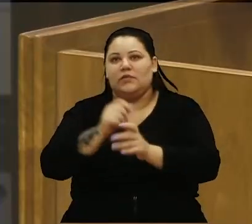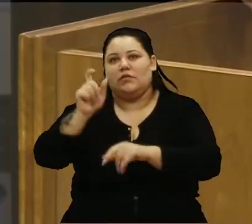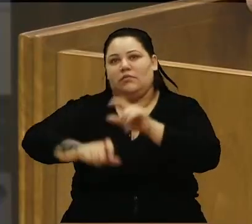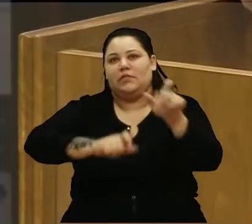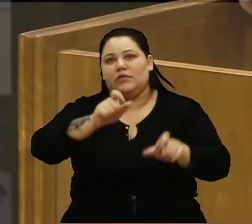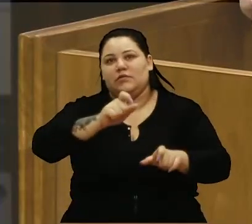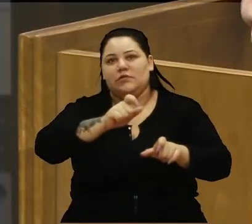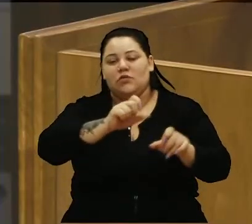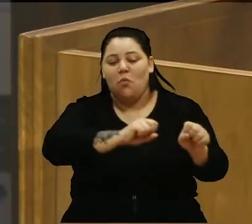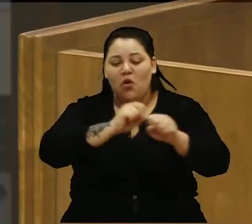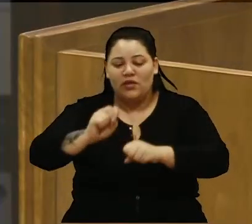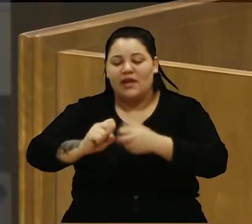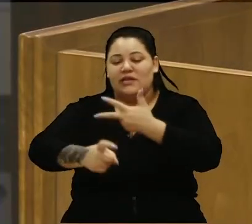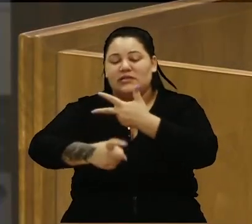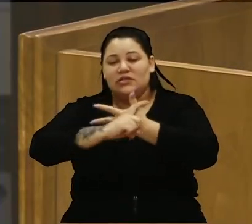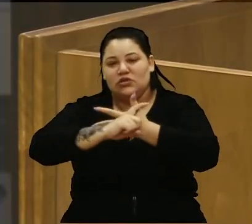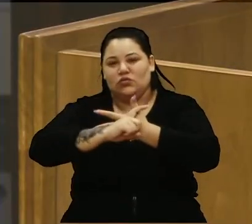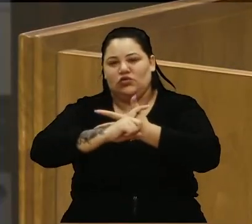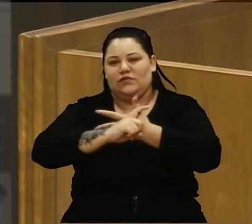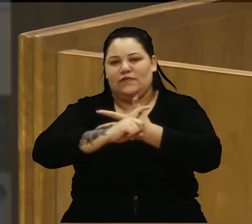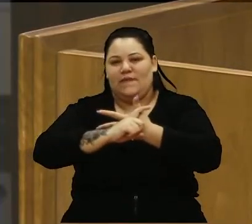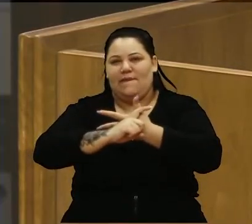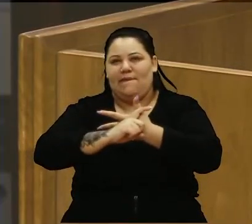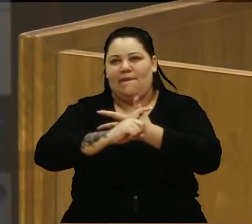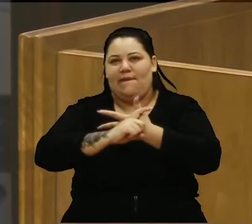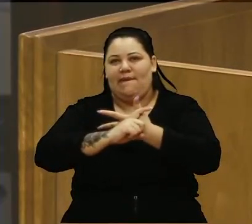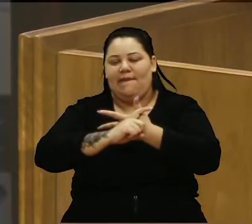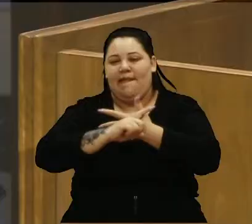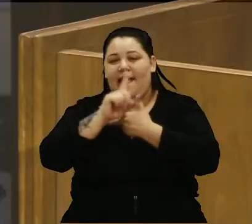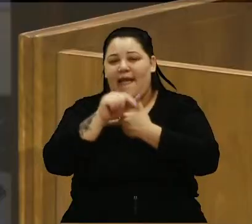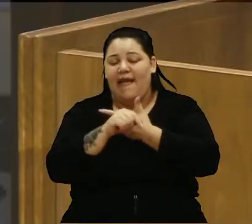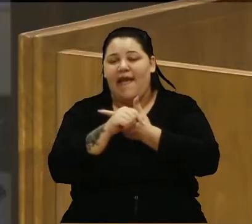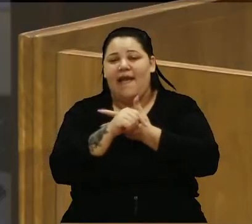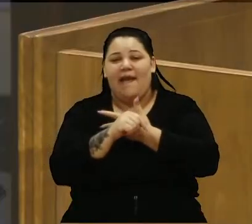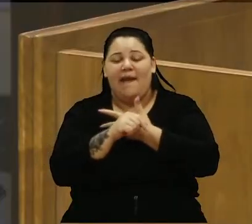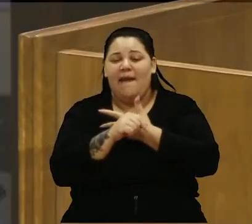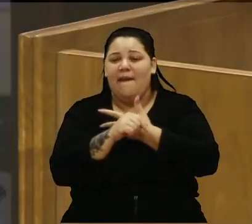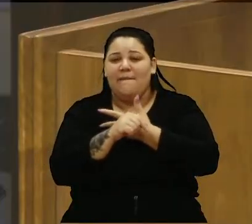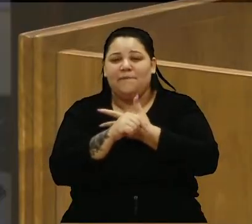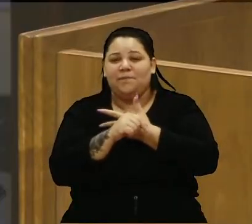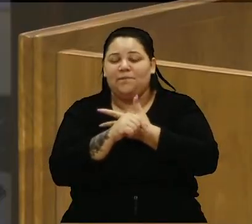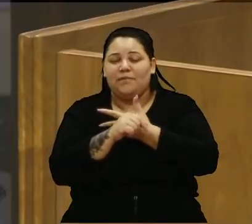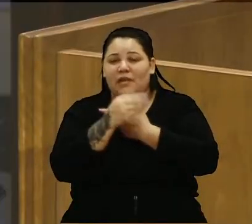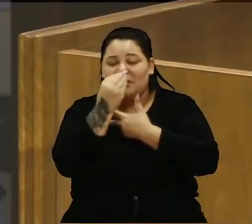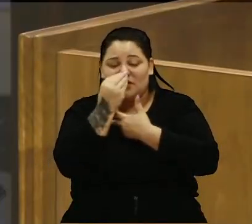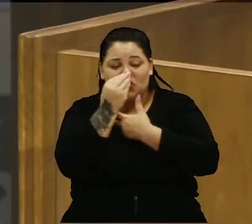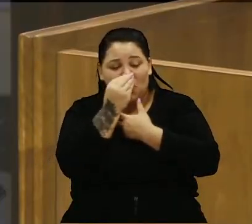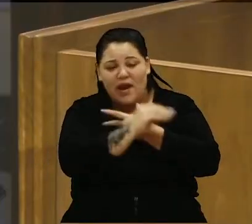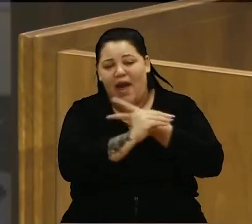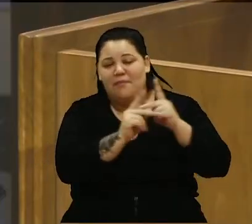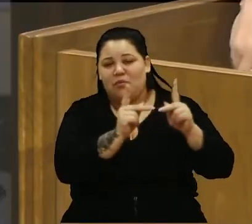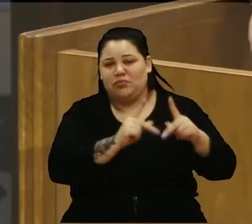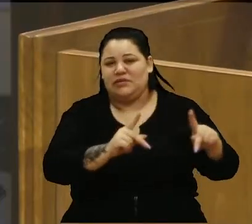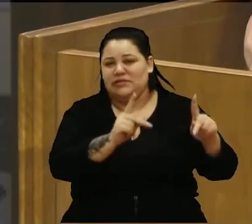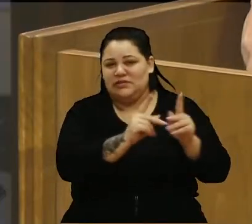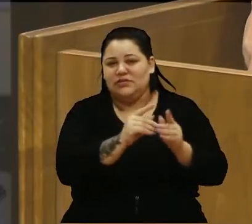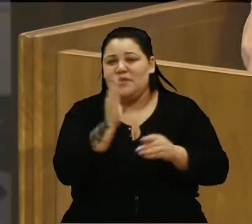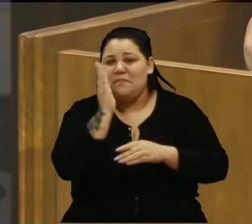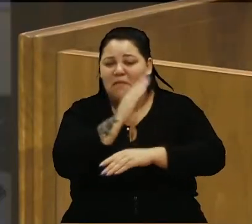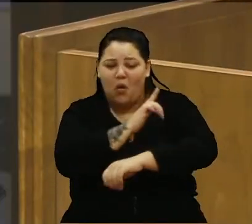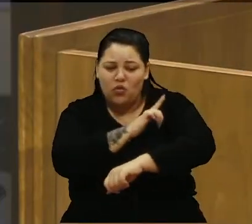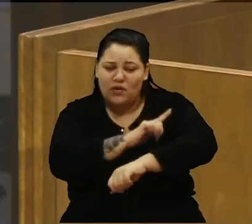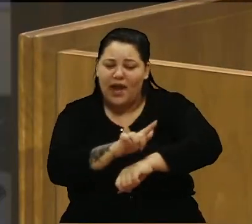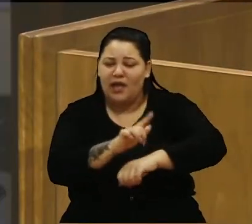Executivo. Isso é um descaso. É um descaso com os vereadores dessa